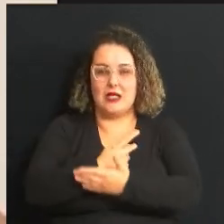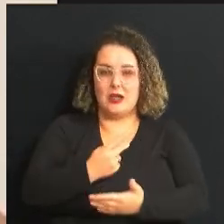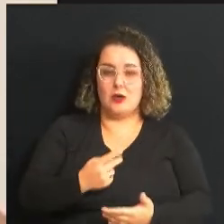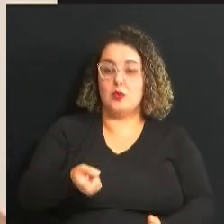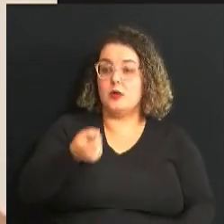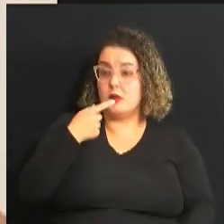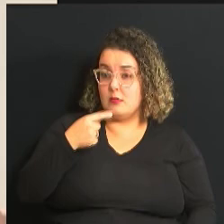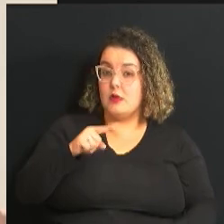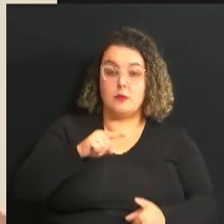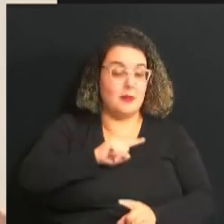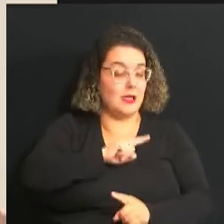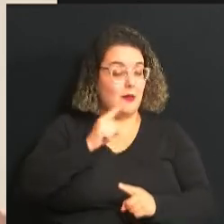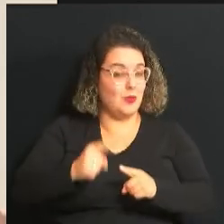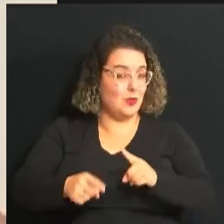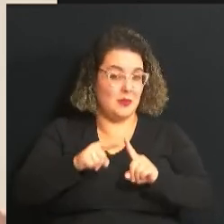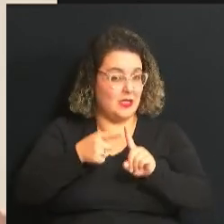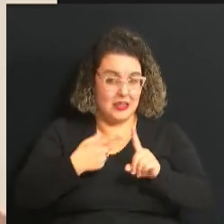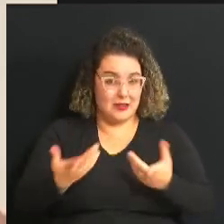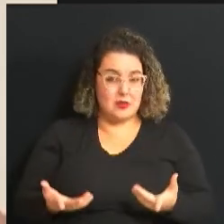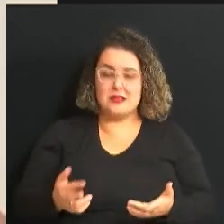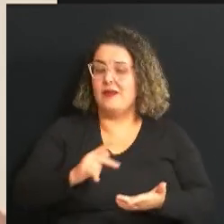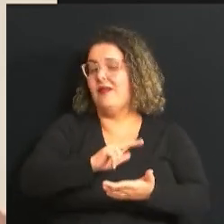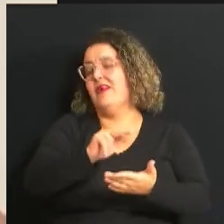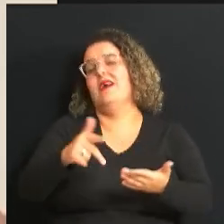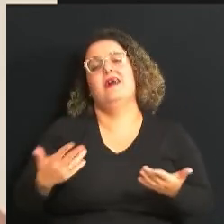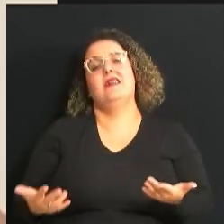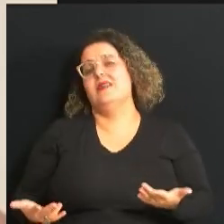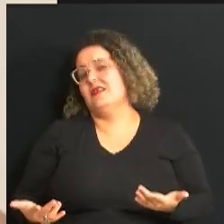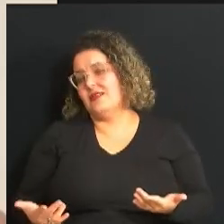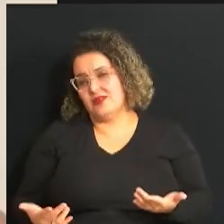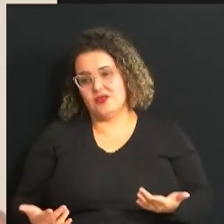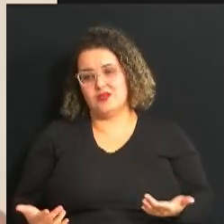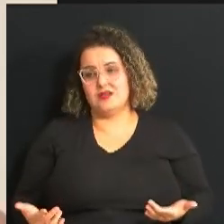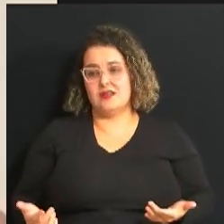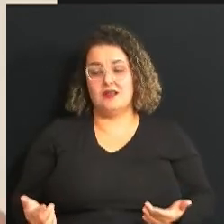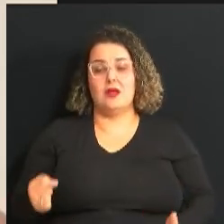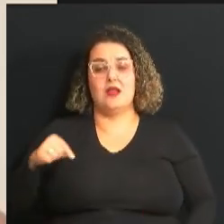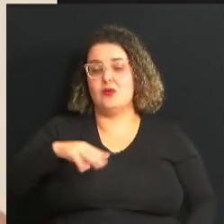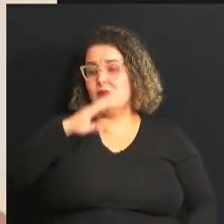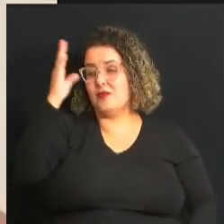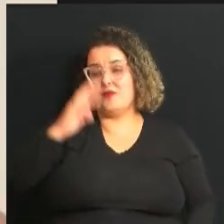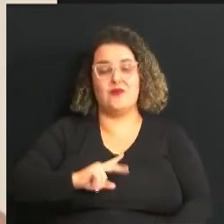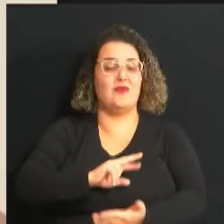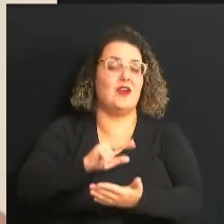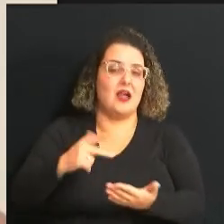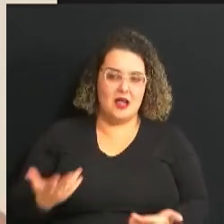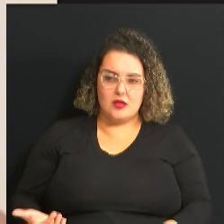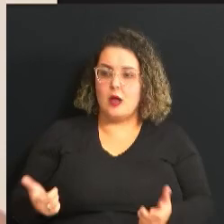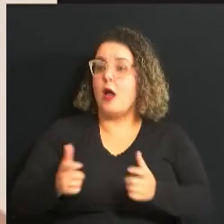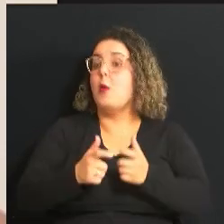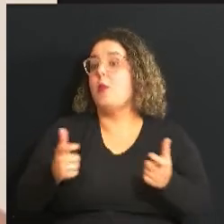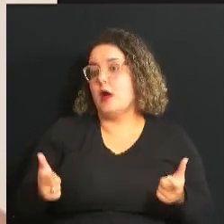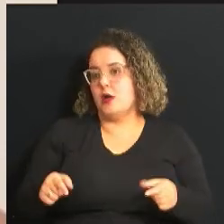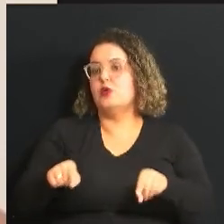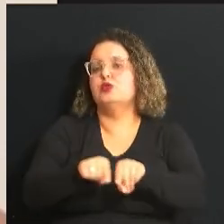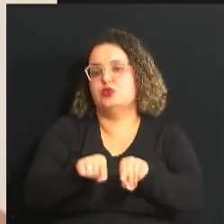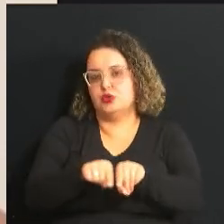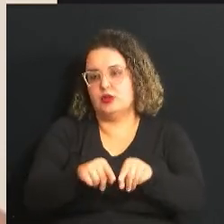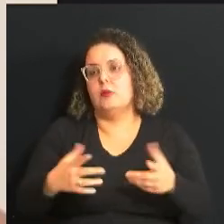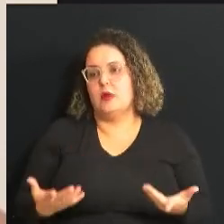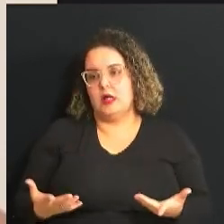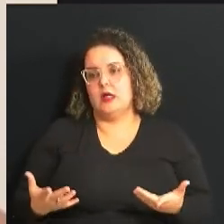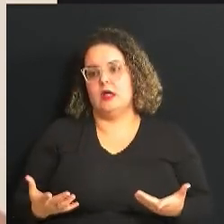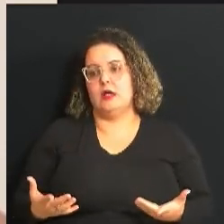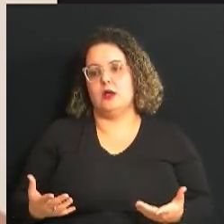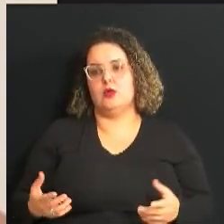Os métodos são vários, nós temos no Brasil muitos, nós temos a grande maioria deles, inclusive disponíveis no Sistema Único